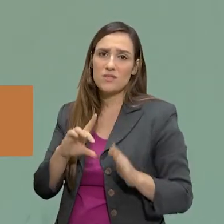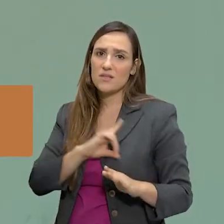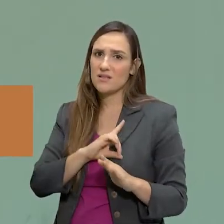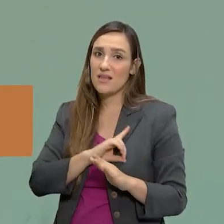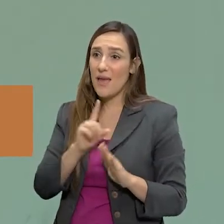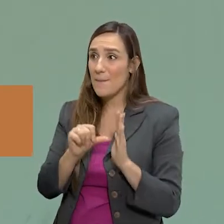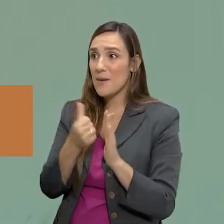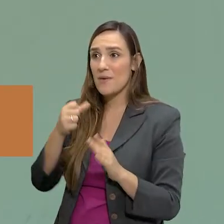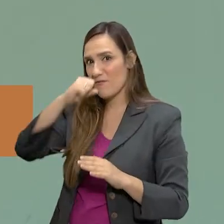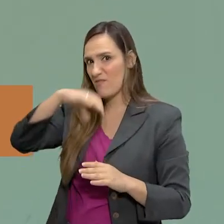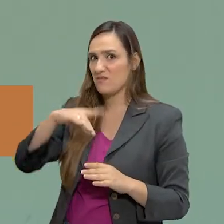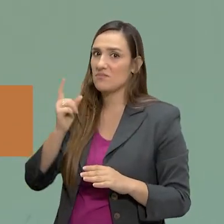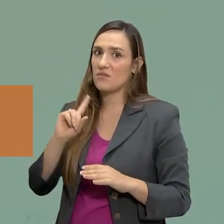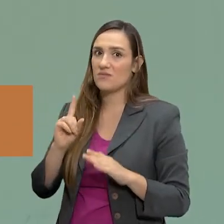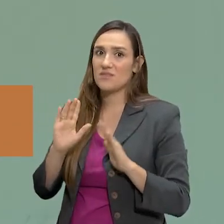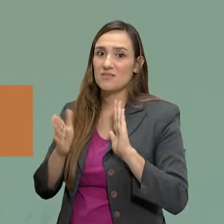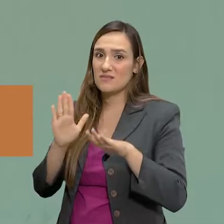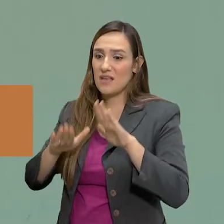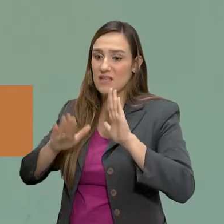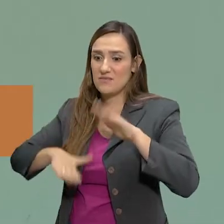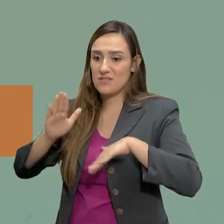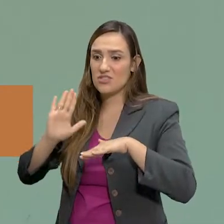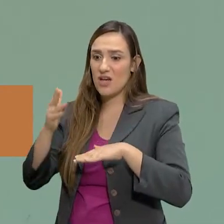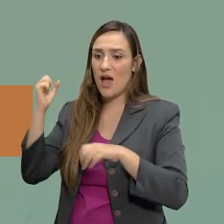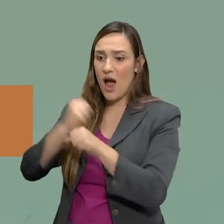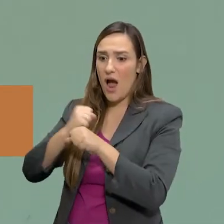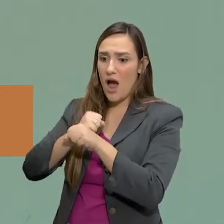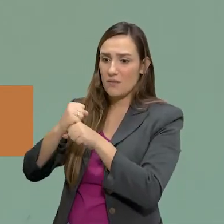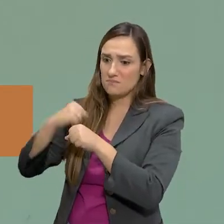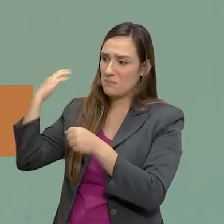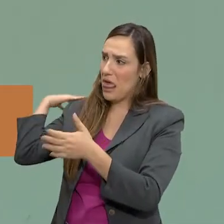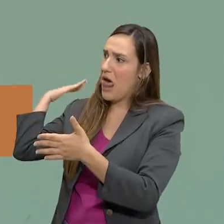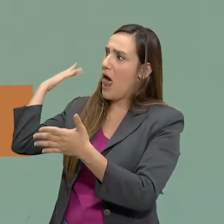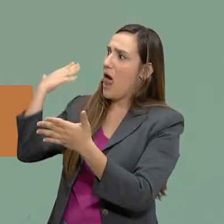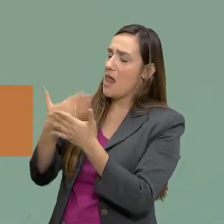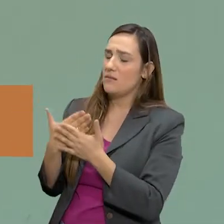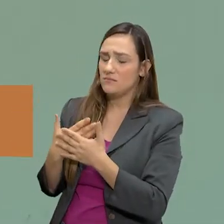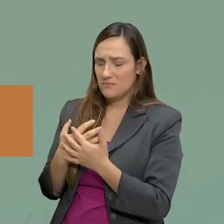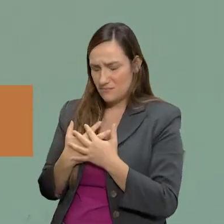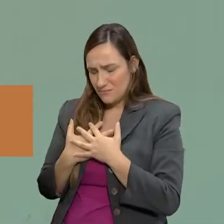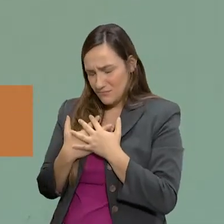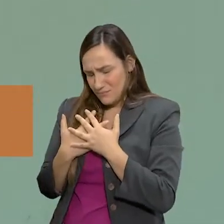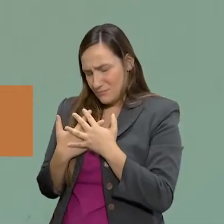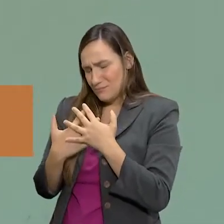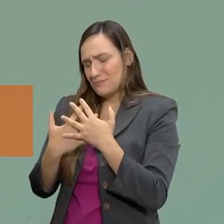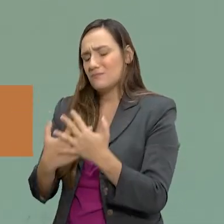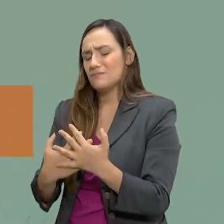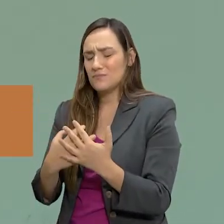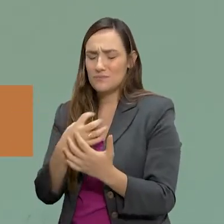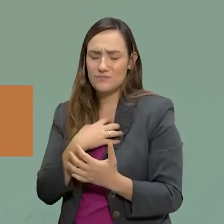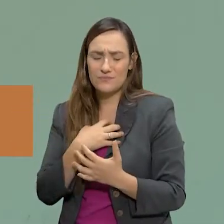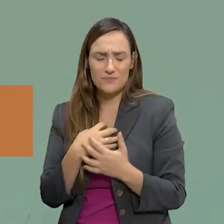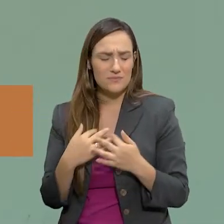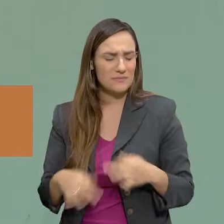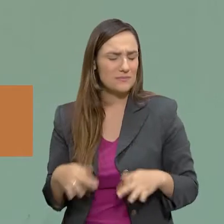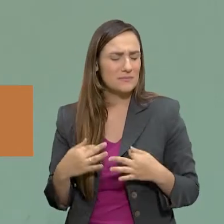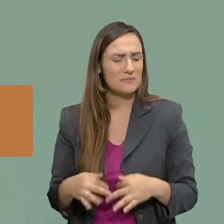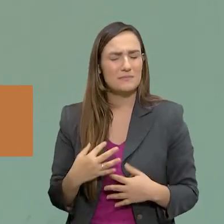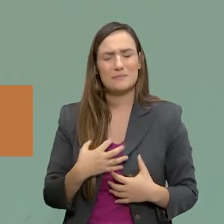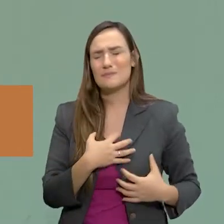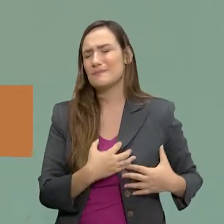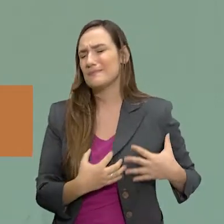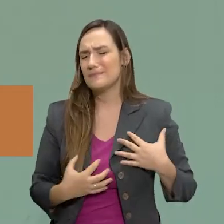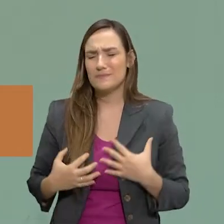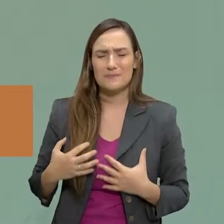primeira violência que ela sofreu. Então, ela já está marcada aí, às vezes, por anos de violência. Então, a gente atende muitas mulheres adoecidas,